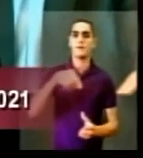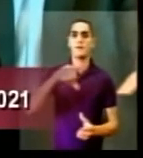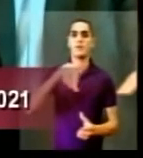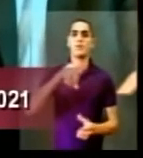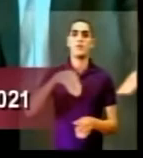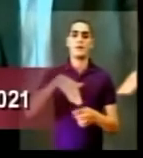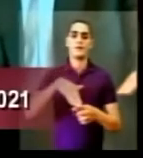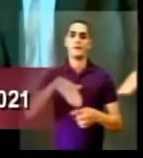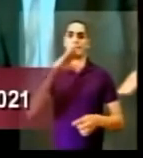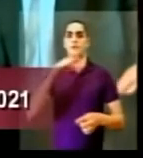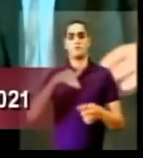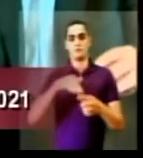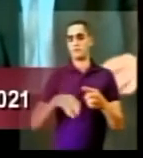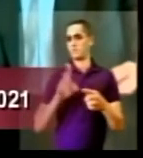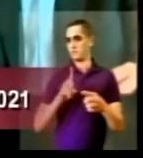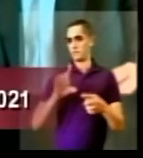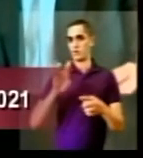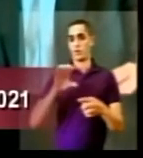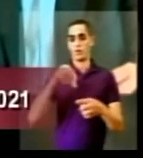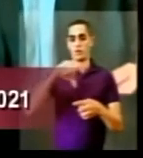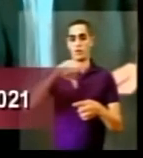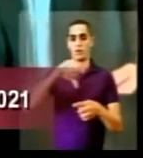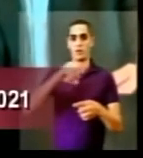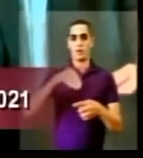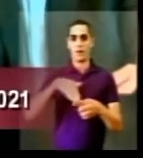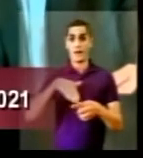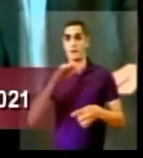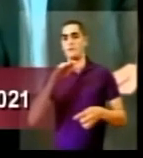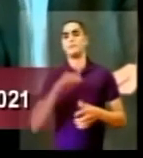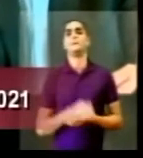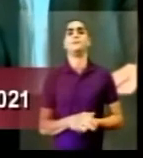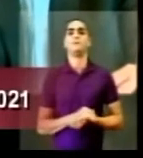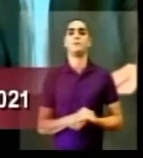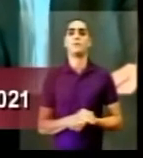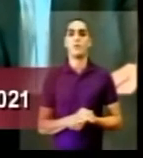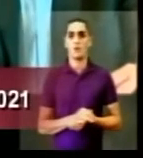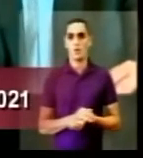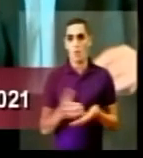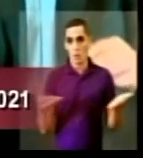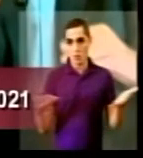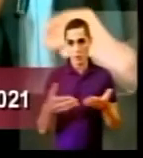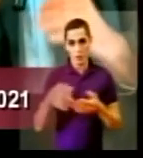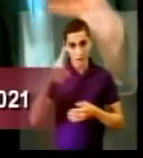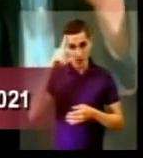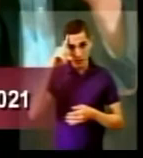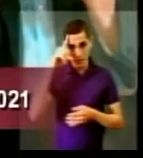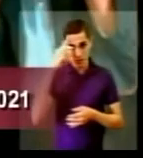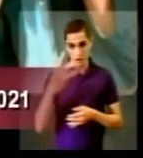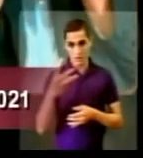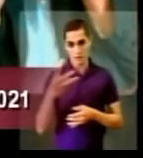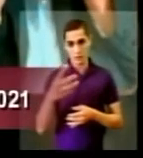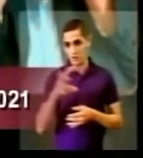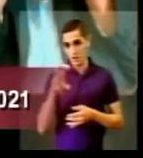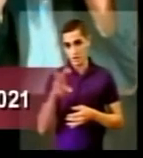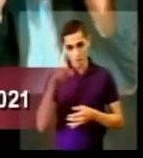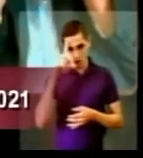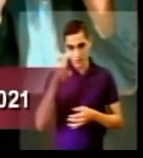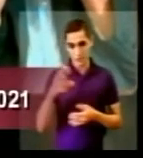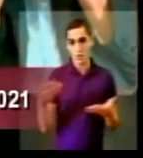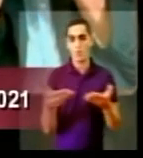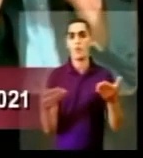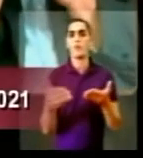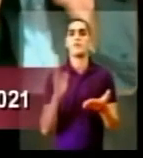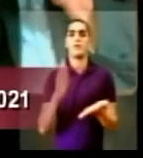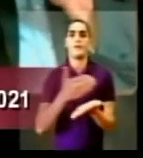Então, no dia 5, que é hoje, nós já iniciamos. A etapa propriamente